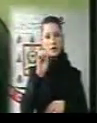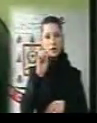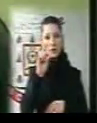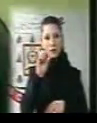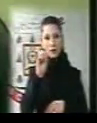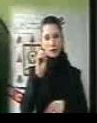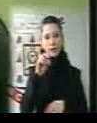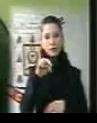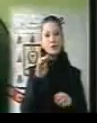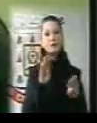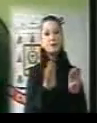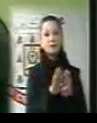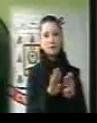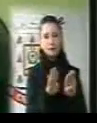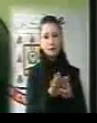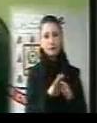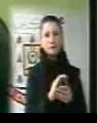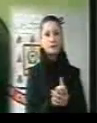e